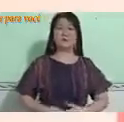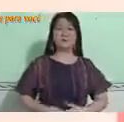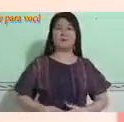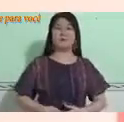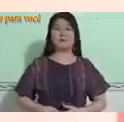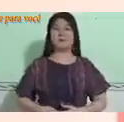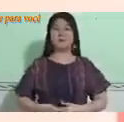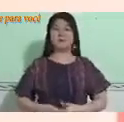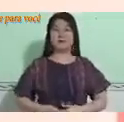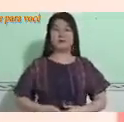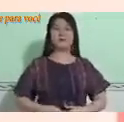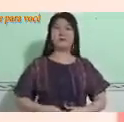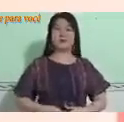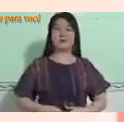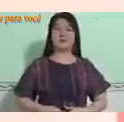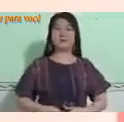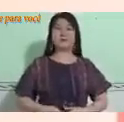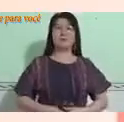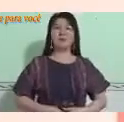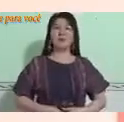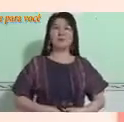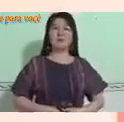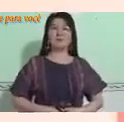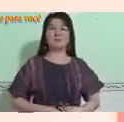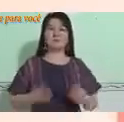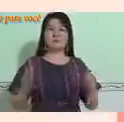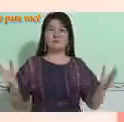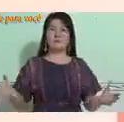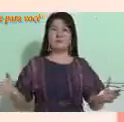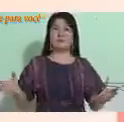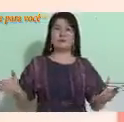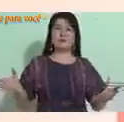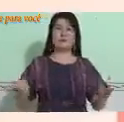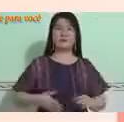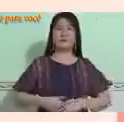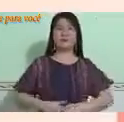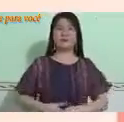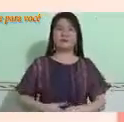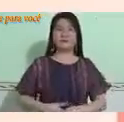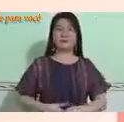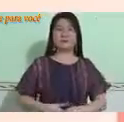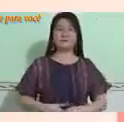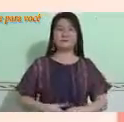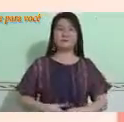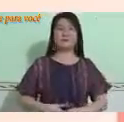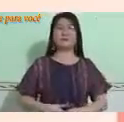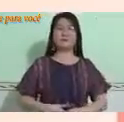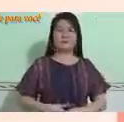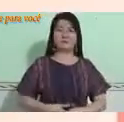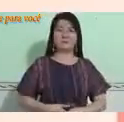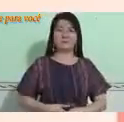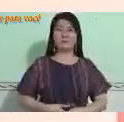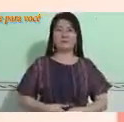Os critérios para diagnóstico da vaginose bacteriana são a inclusão de qualquer uma das seguintes condições: 2.